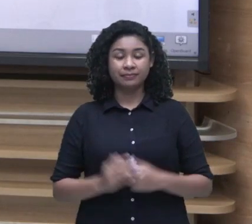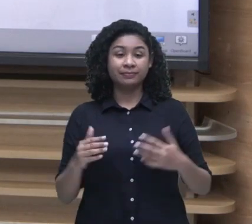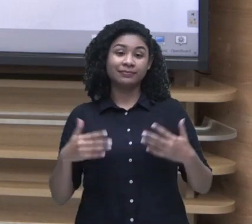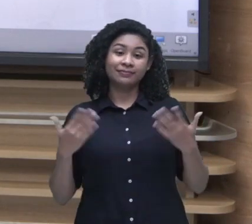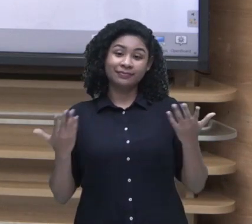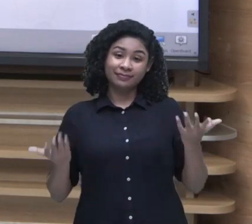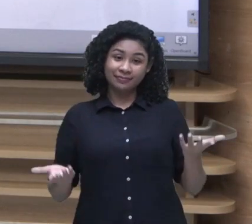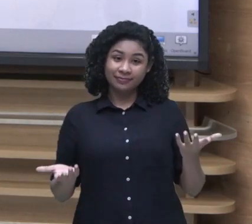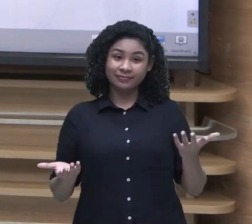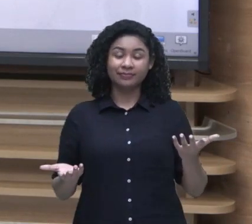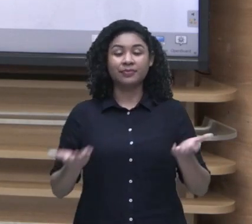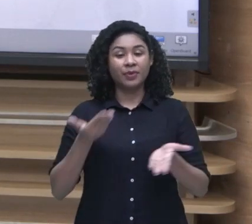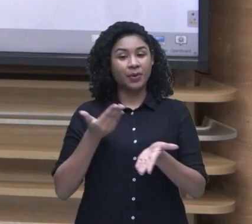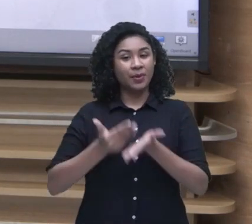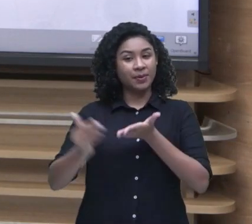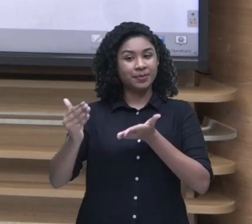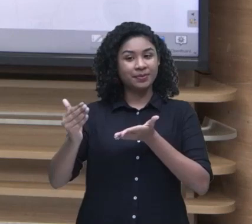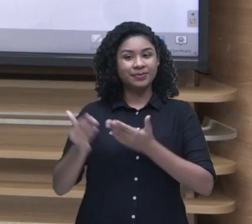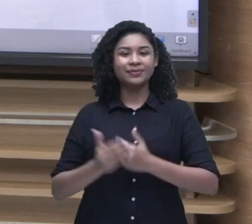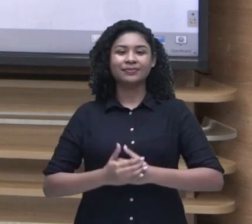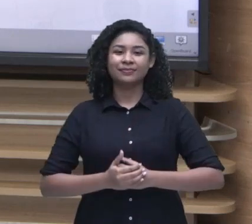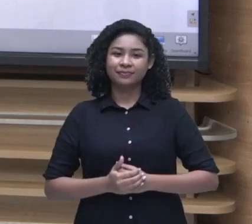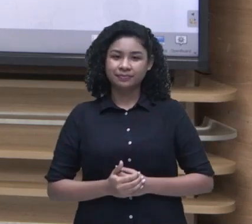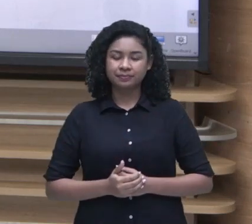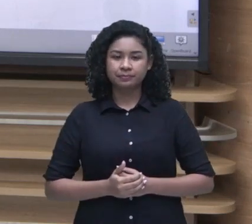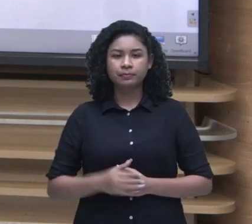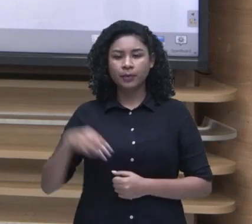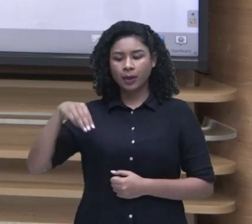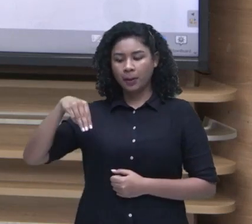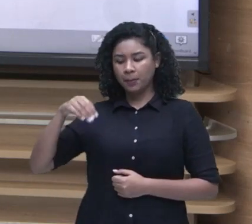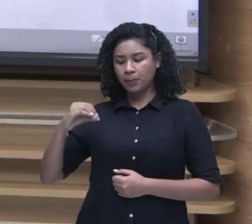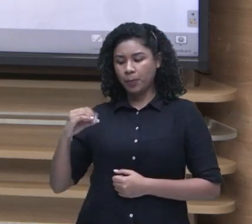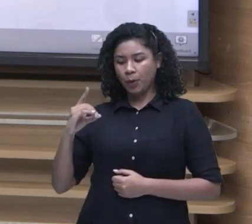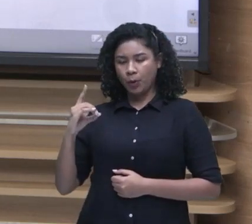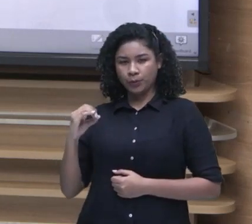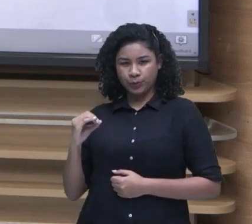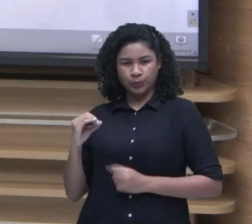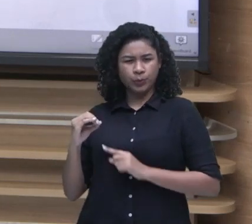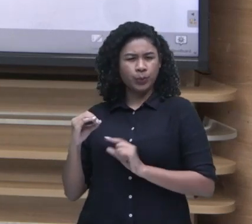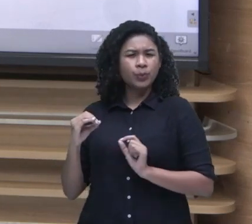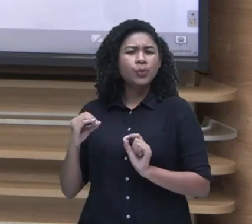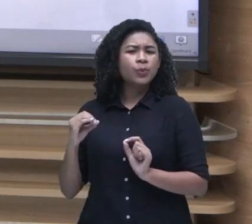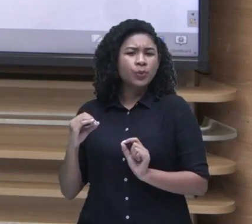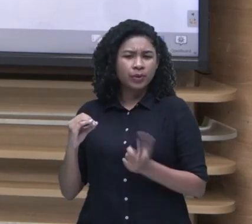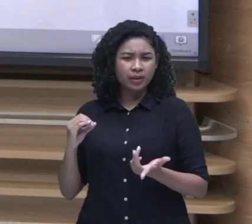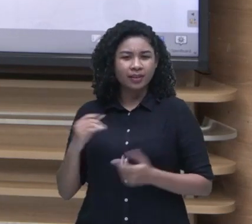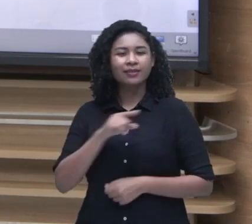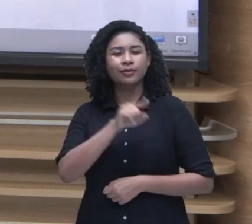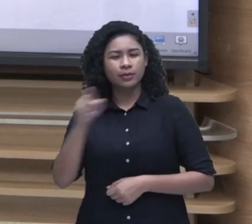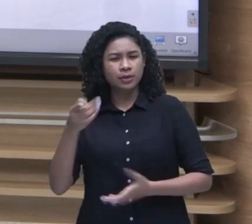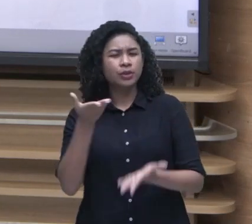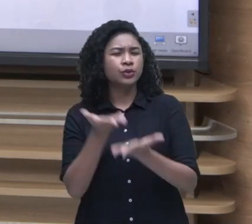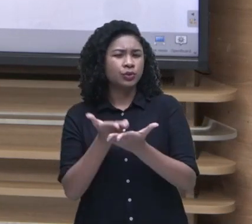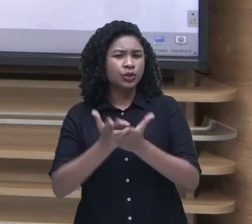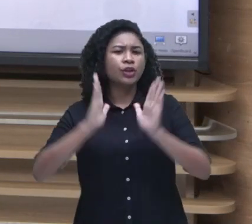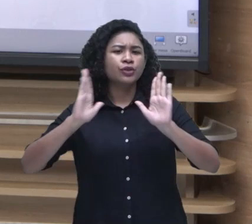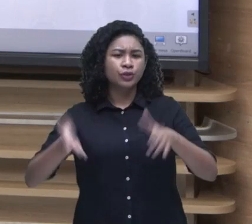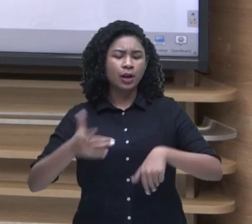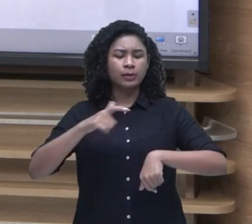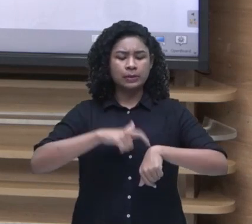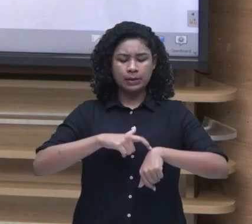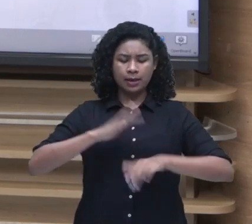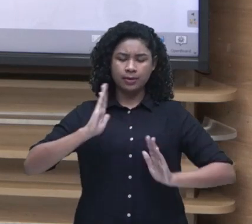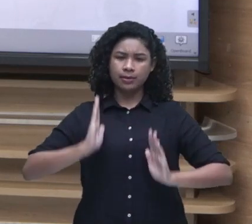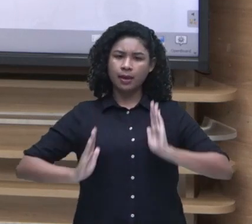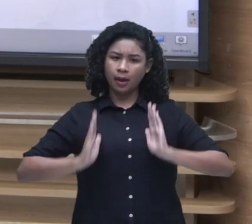Então, vamos começar. Então, o que é modo, Porque sei que vocês já aprenderam sobre os tempos verbais e agora a